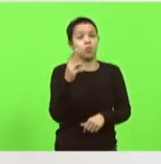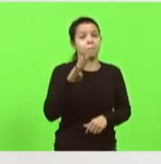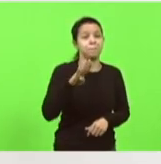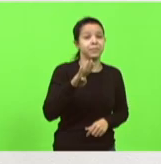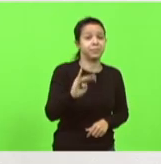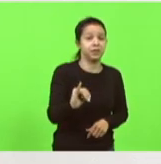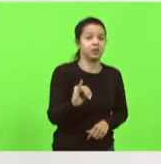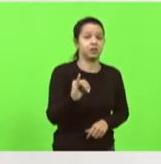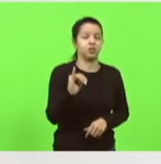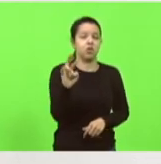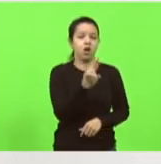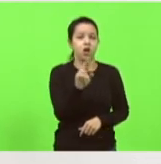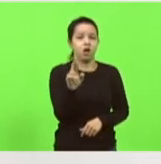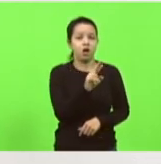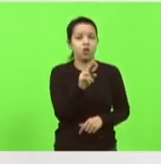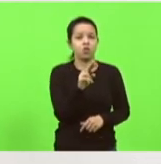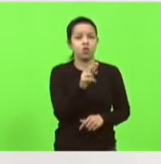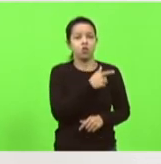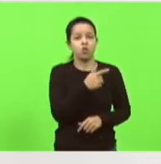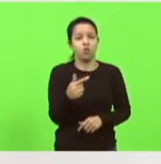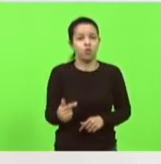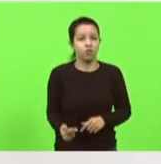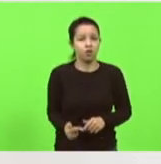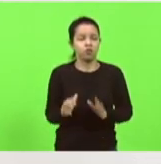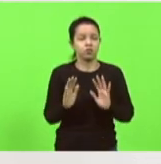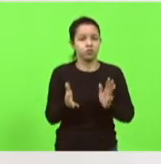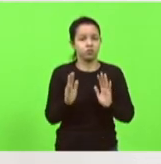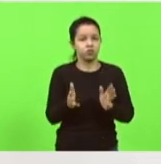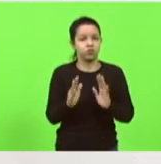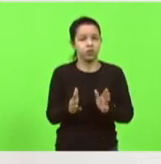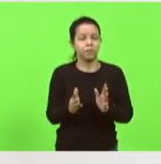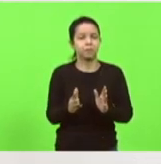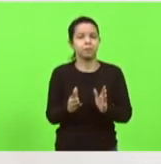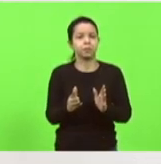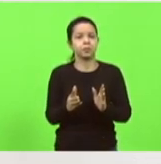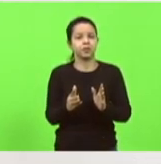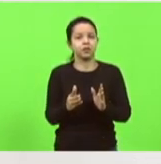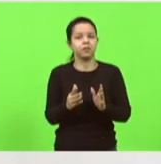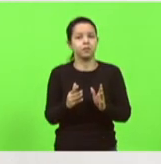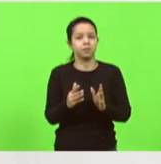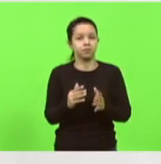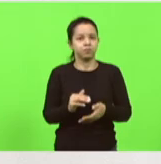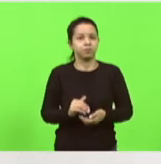R$ 2 bilhões, o governo do estado repassou para os municípios, deputada Marlene,